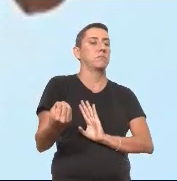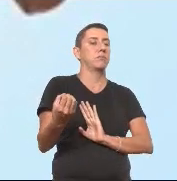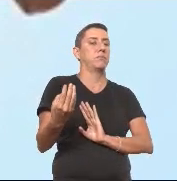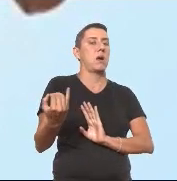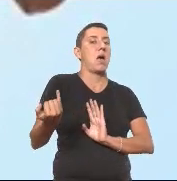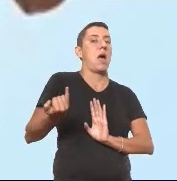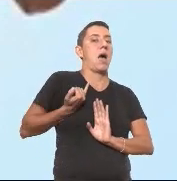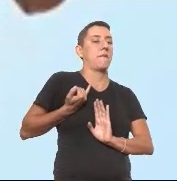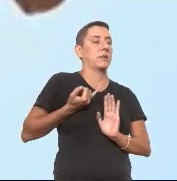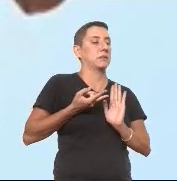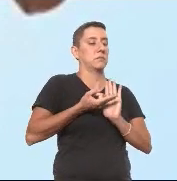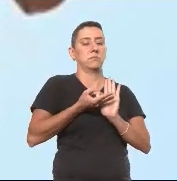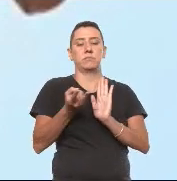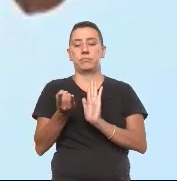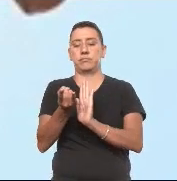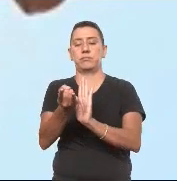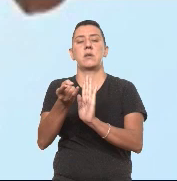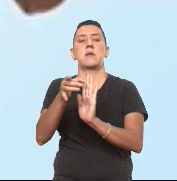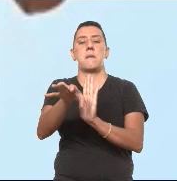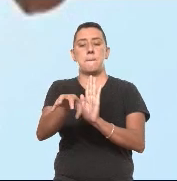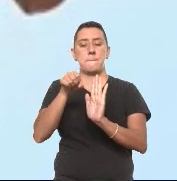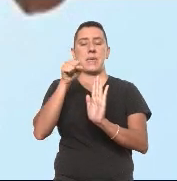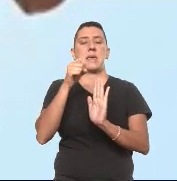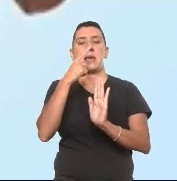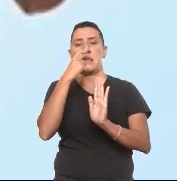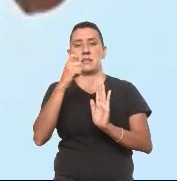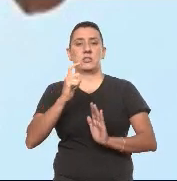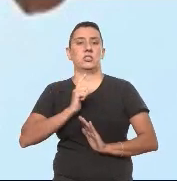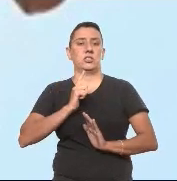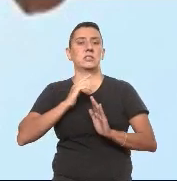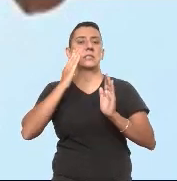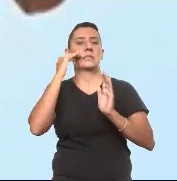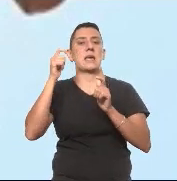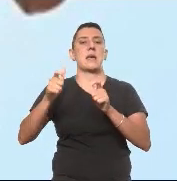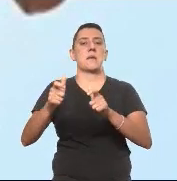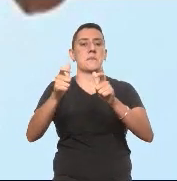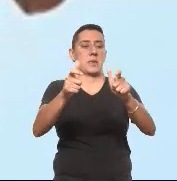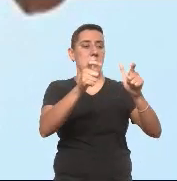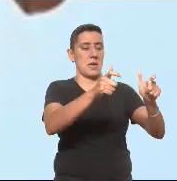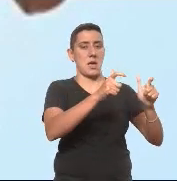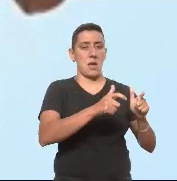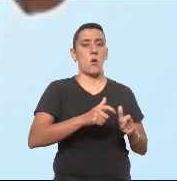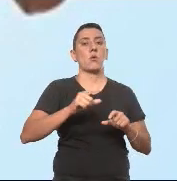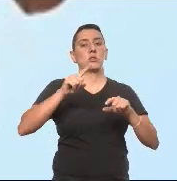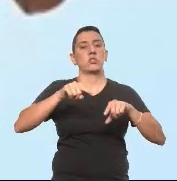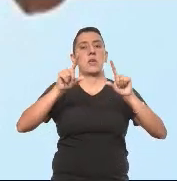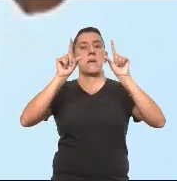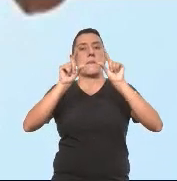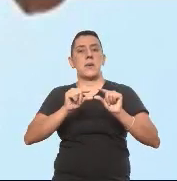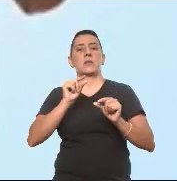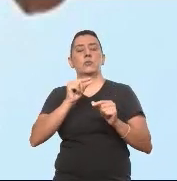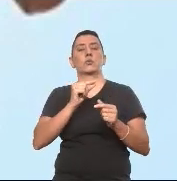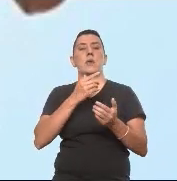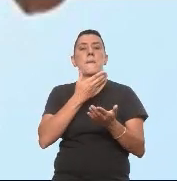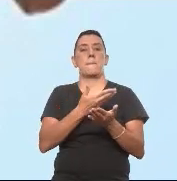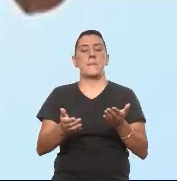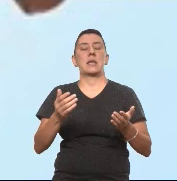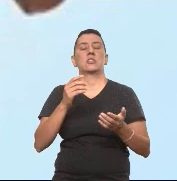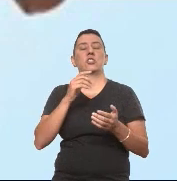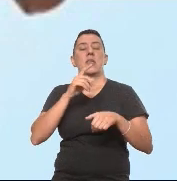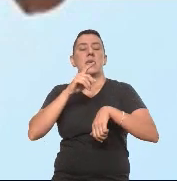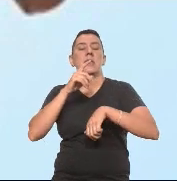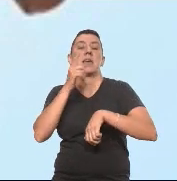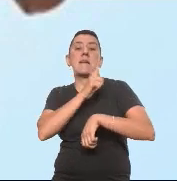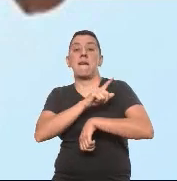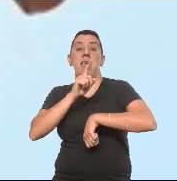consigo saber exatamente aonde em que ruas eu preciso fazer a coleta então acaba otimizando as rotas de coleta de lixo sem a